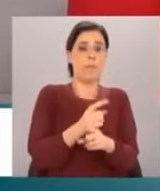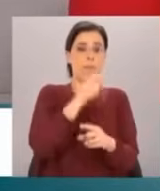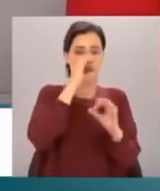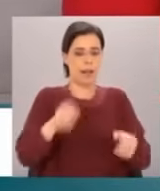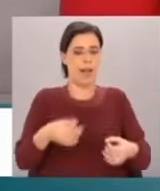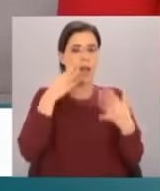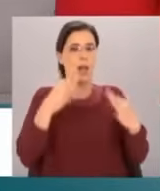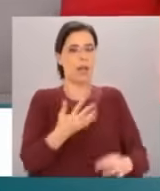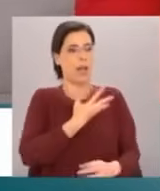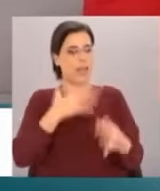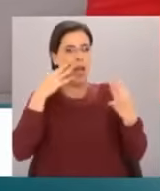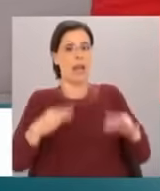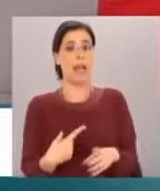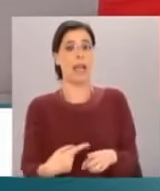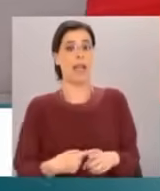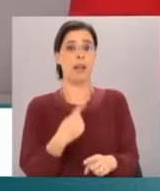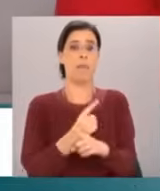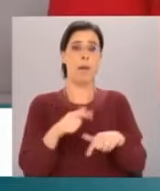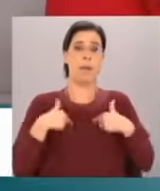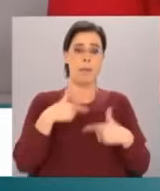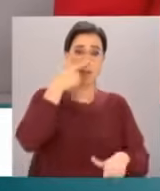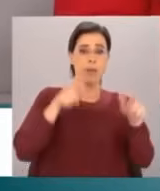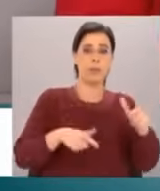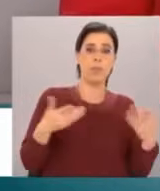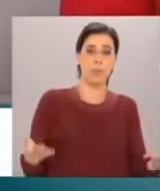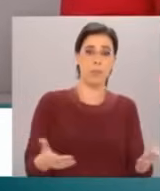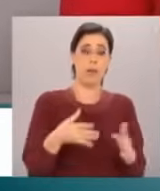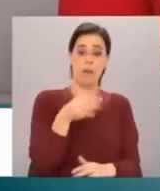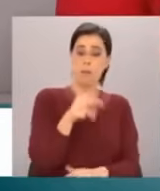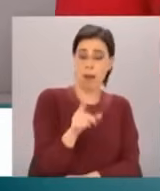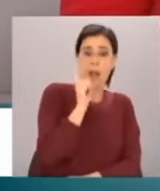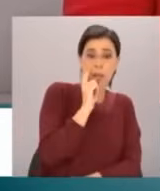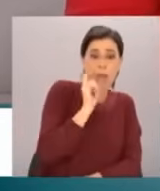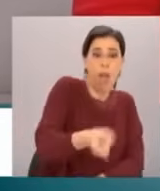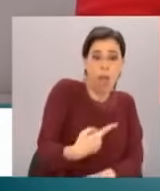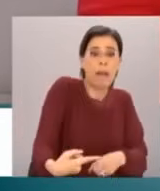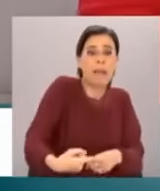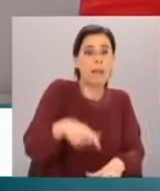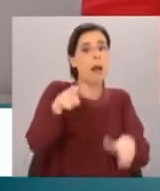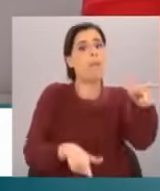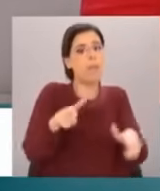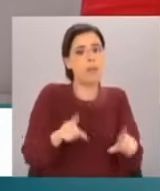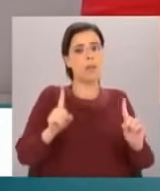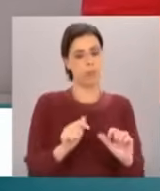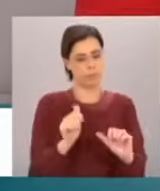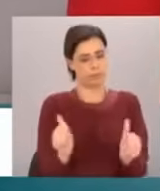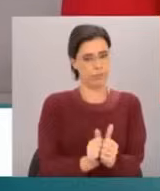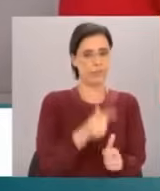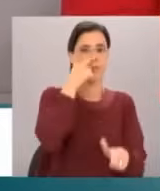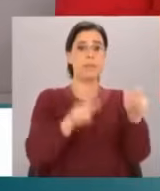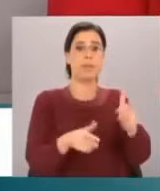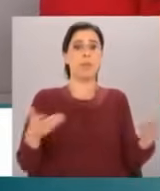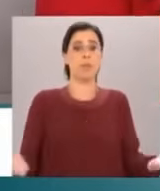parques naturais e reservas naturais tem o interesse também para as próprias populações e o pano tem defendido efetivamente o interesse destas pessoas e tem Estado ao lado